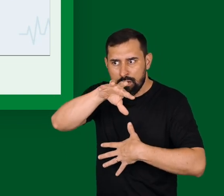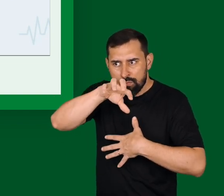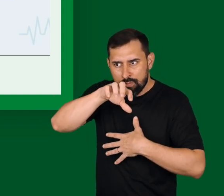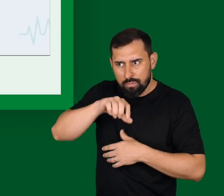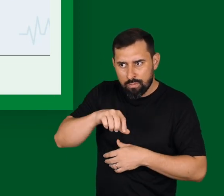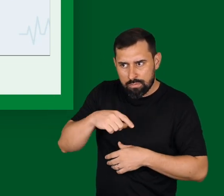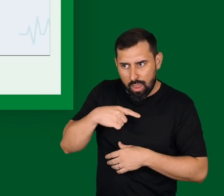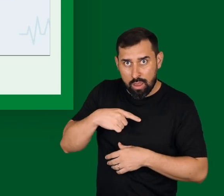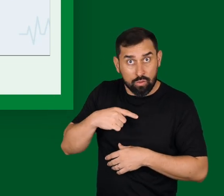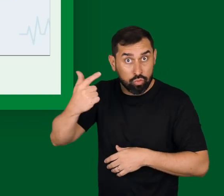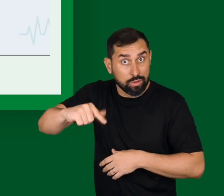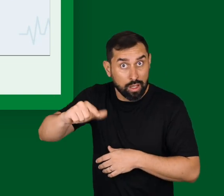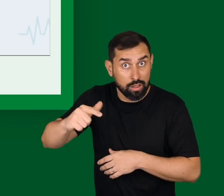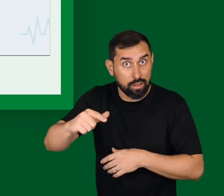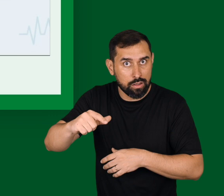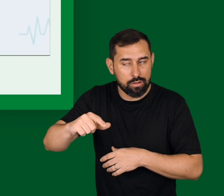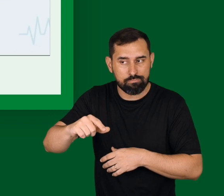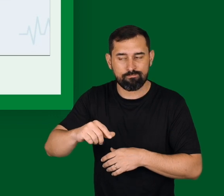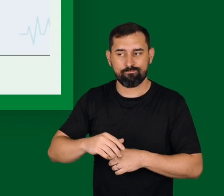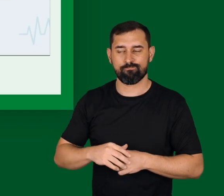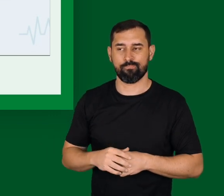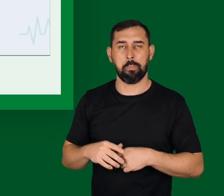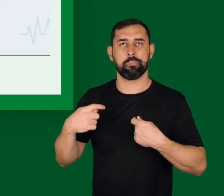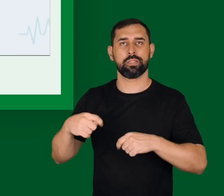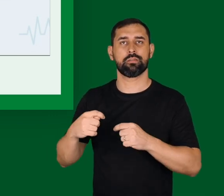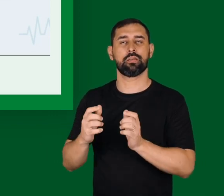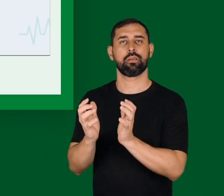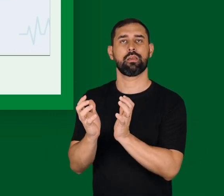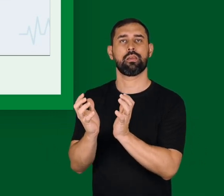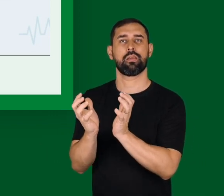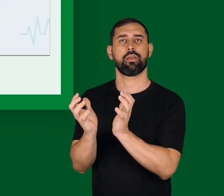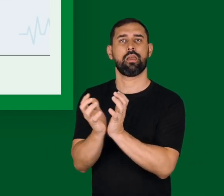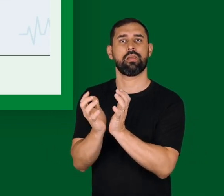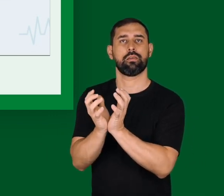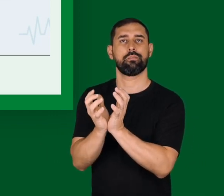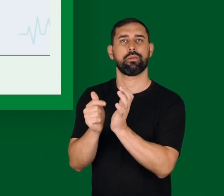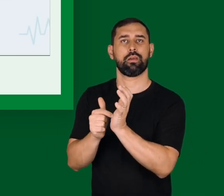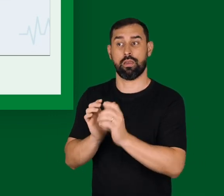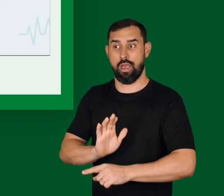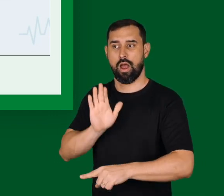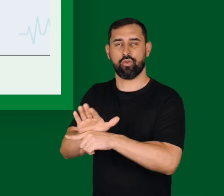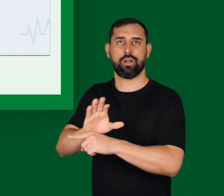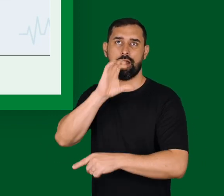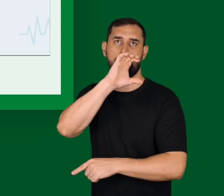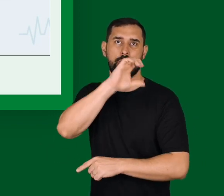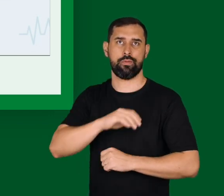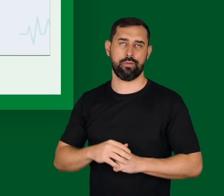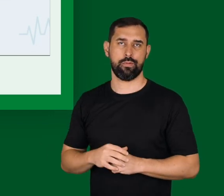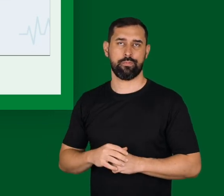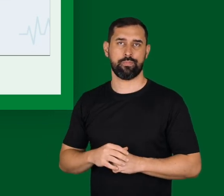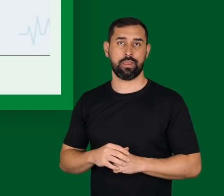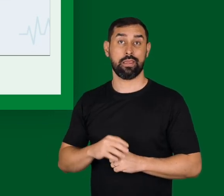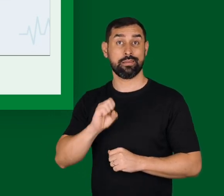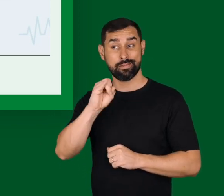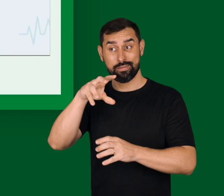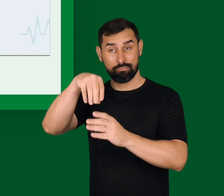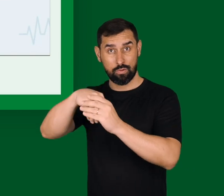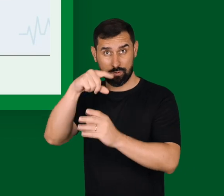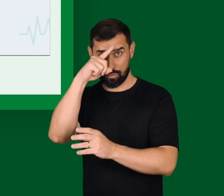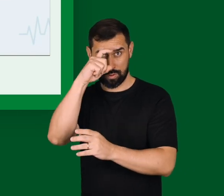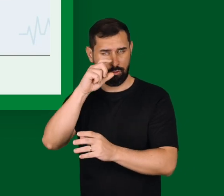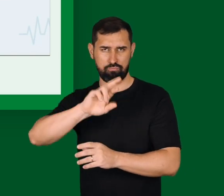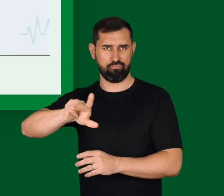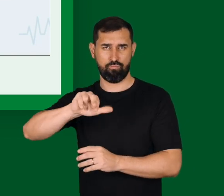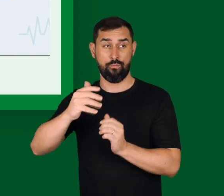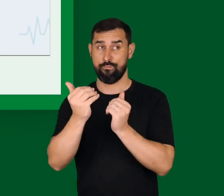respondendo inicialmente, ela está com respiração espontânea? Não, tem que ter aquele equipe que vai chamar a pronta